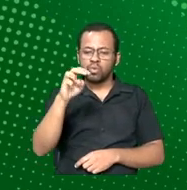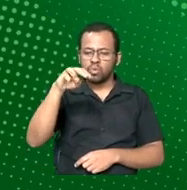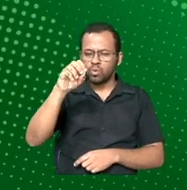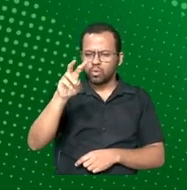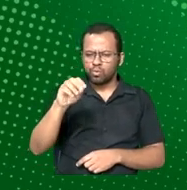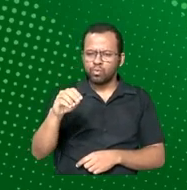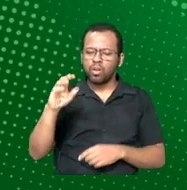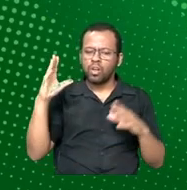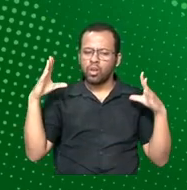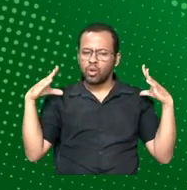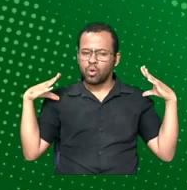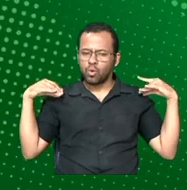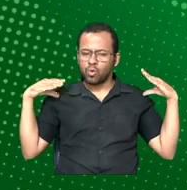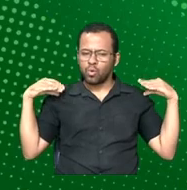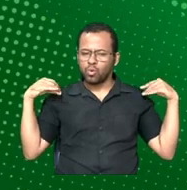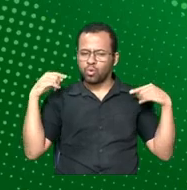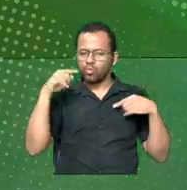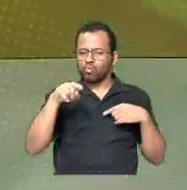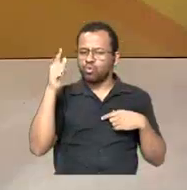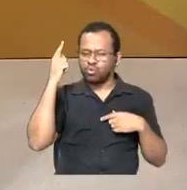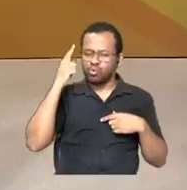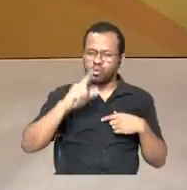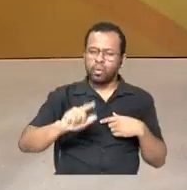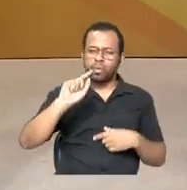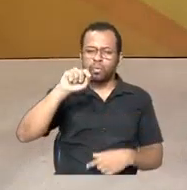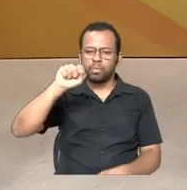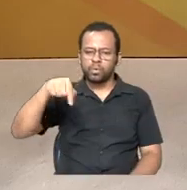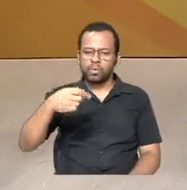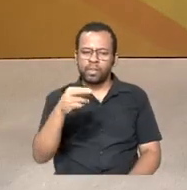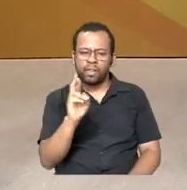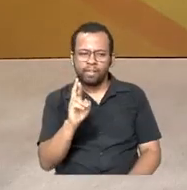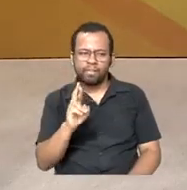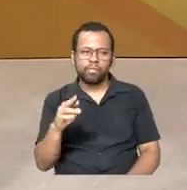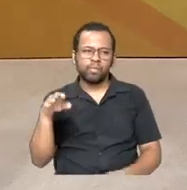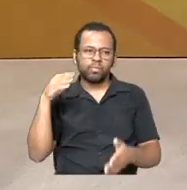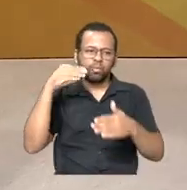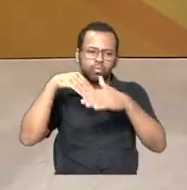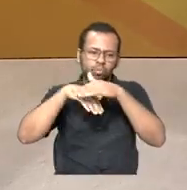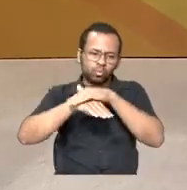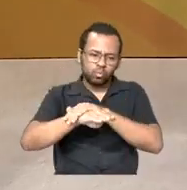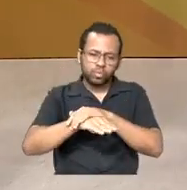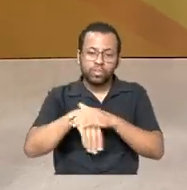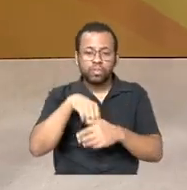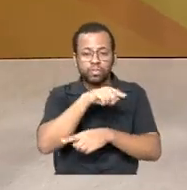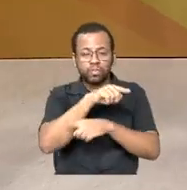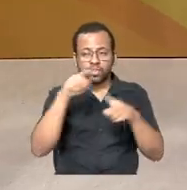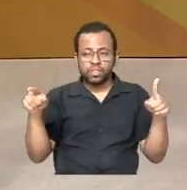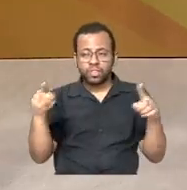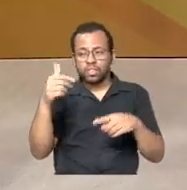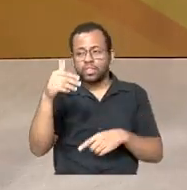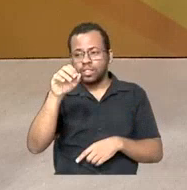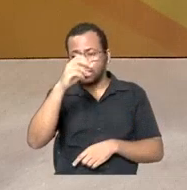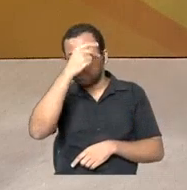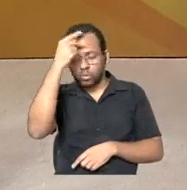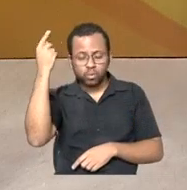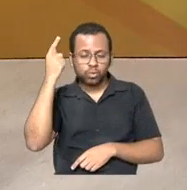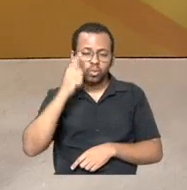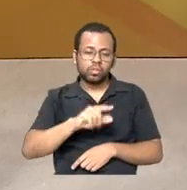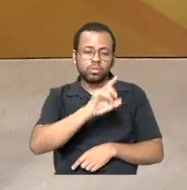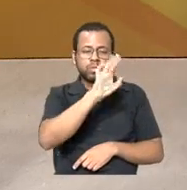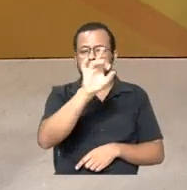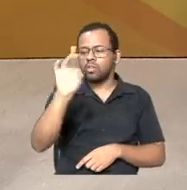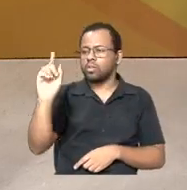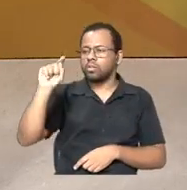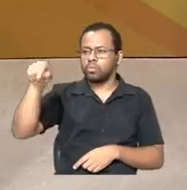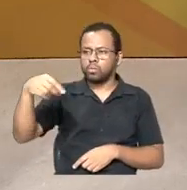anjo você levou meu filho mil reais no bolso vocês 10 levaram mil reais cada um né